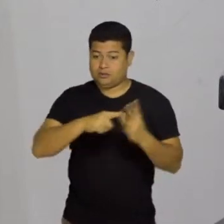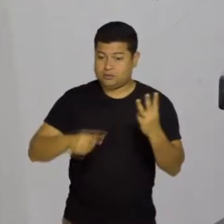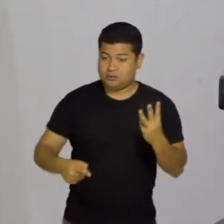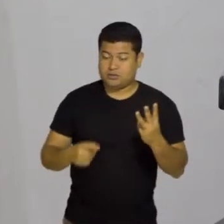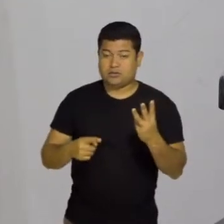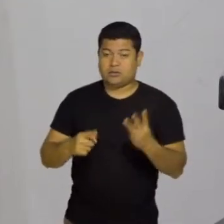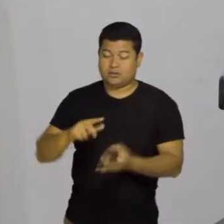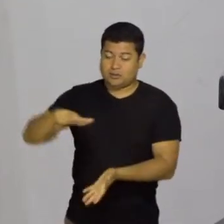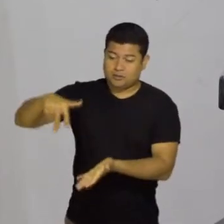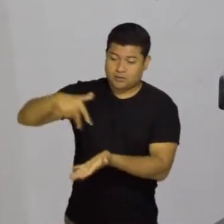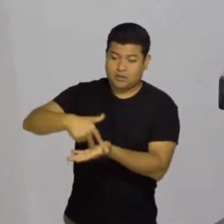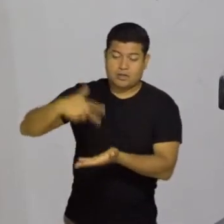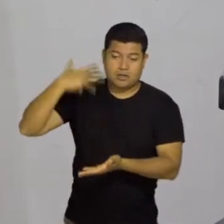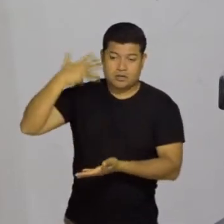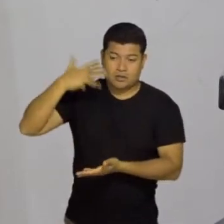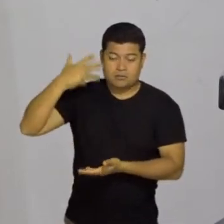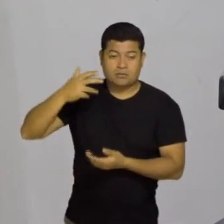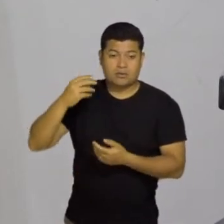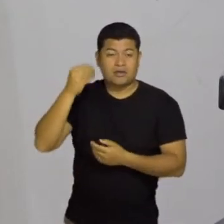para os senhores